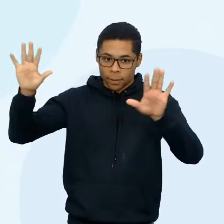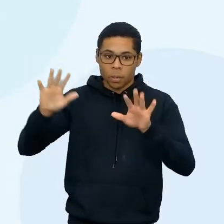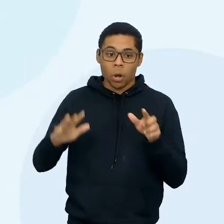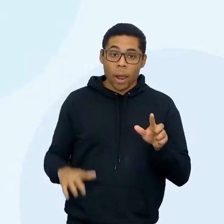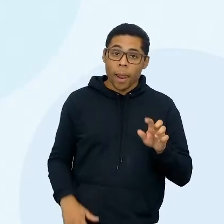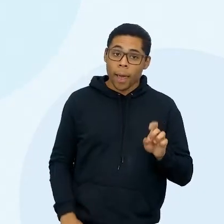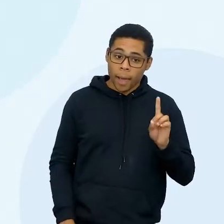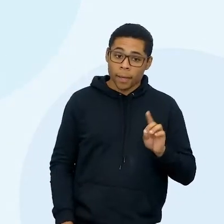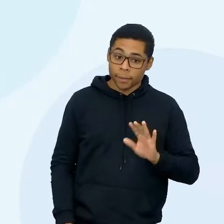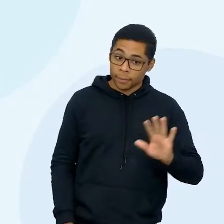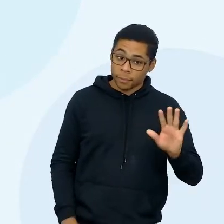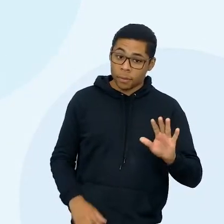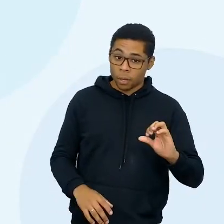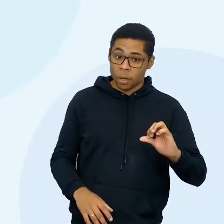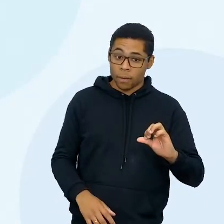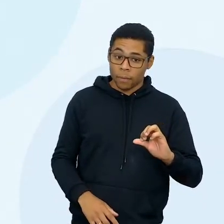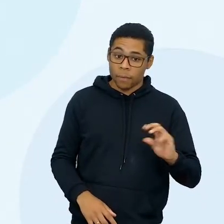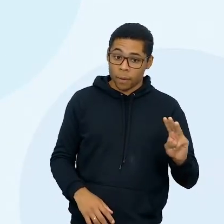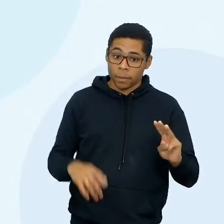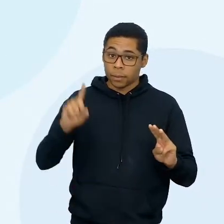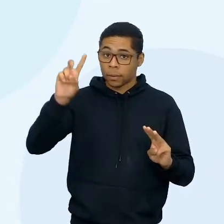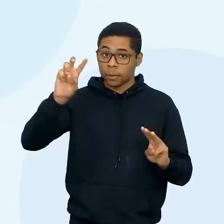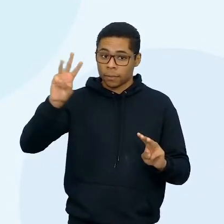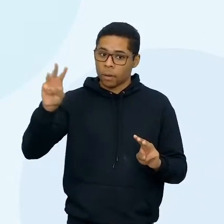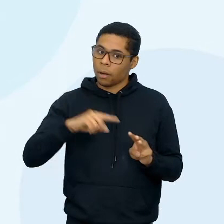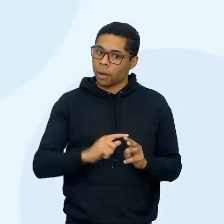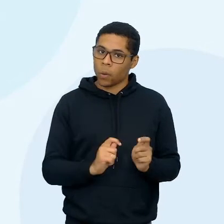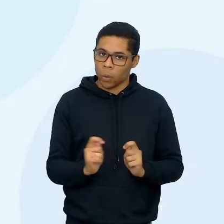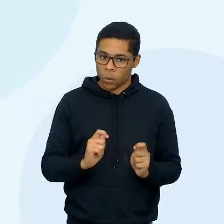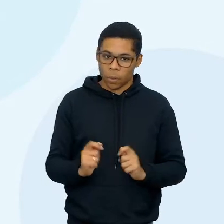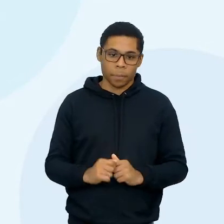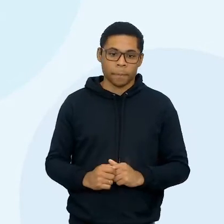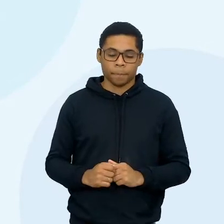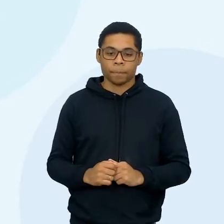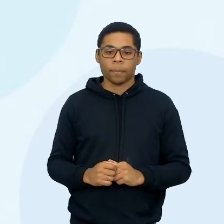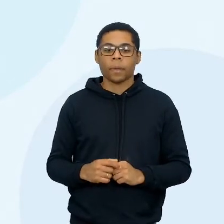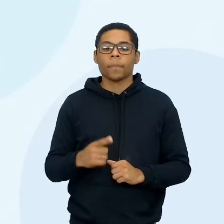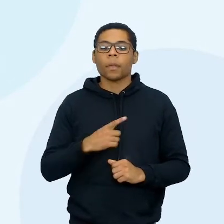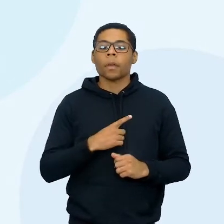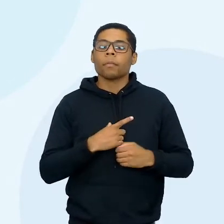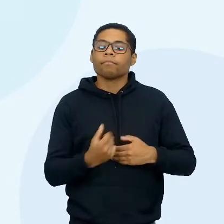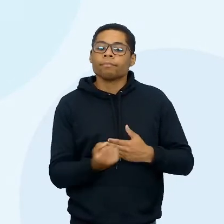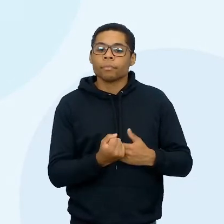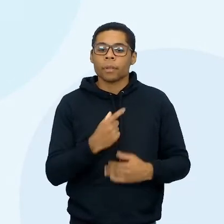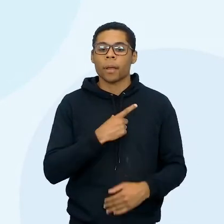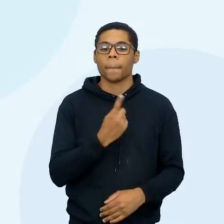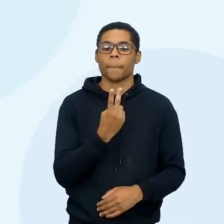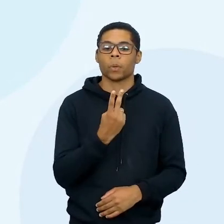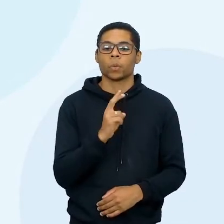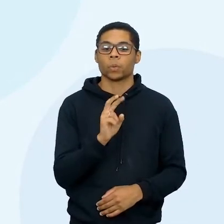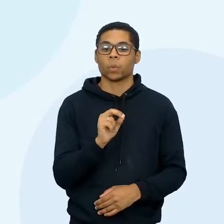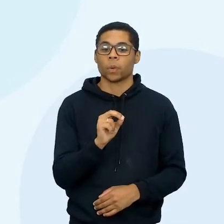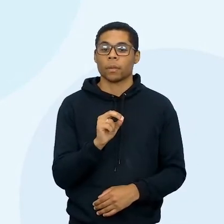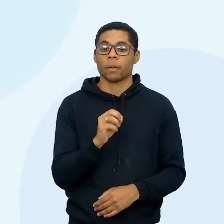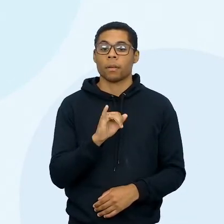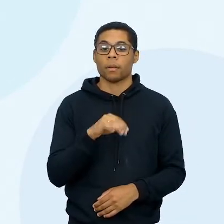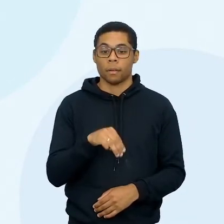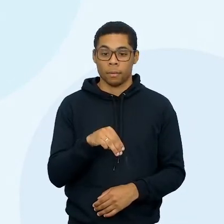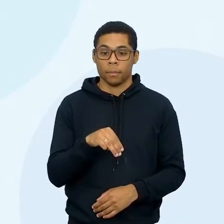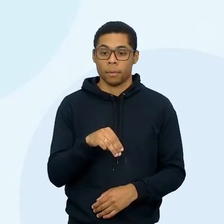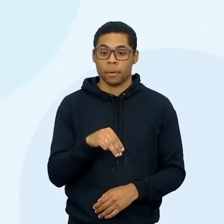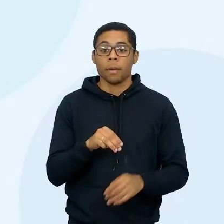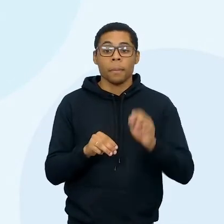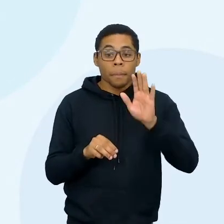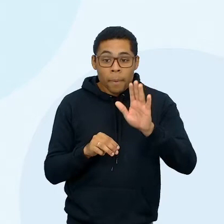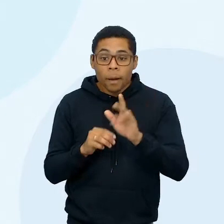de 60 watts. É lógico que ela é mais econômica. Na embalagem está escrito que ela tem 1.250 lumens. E